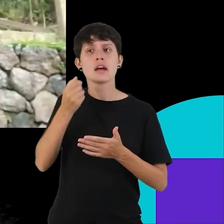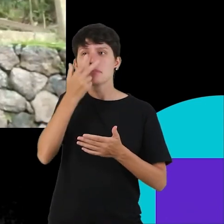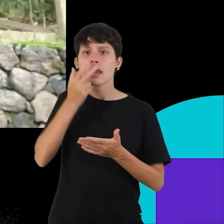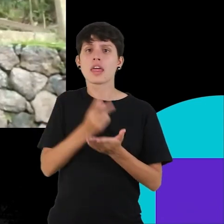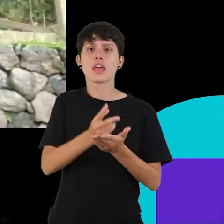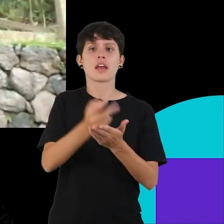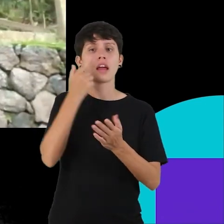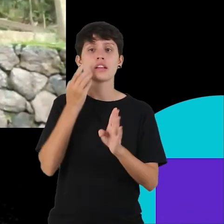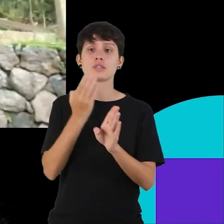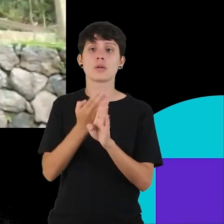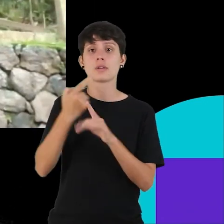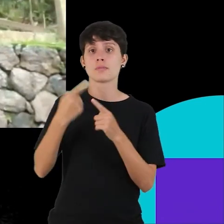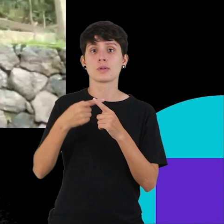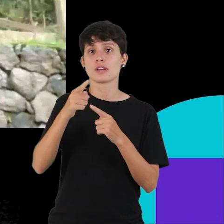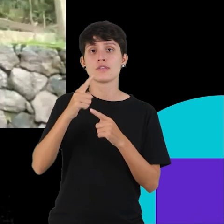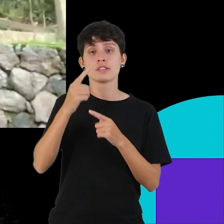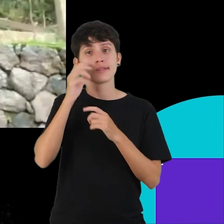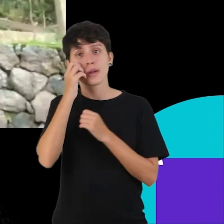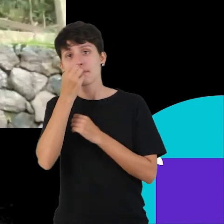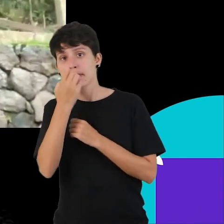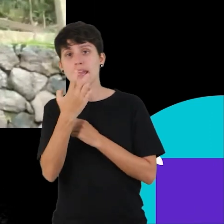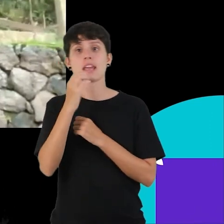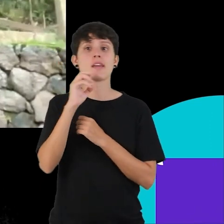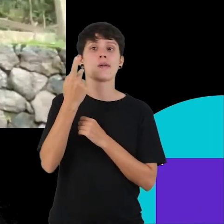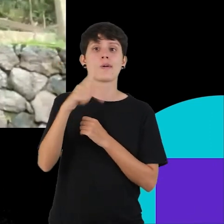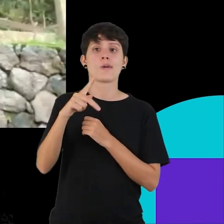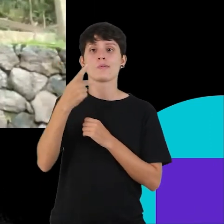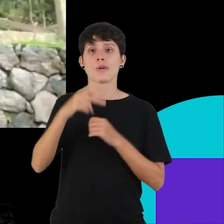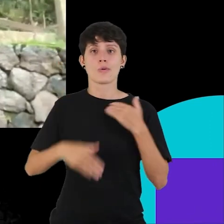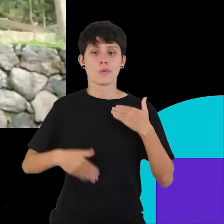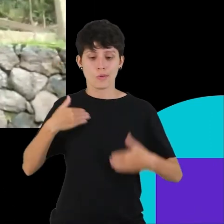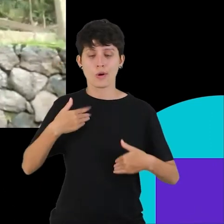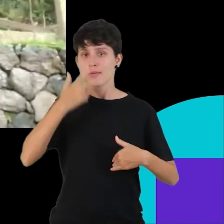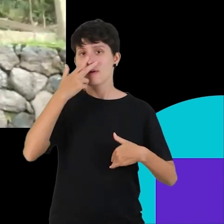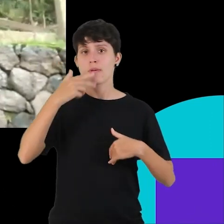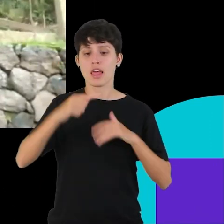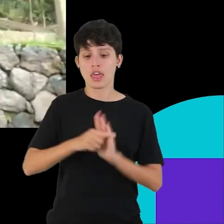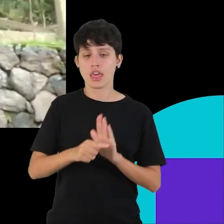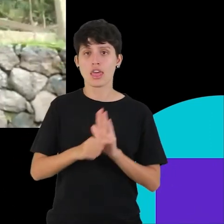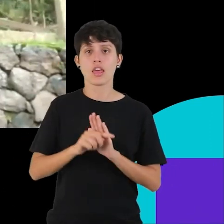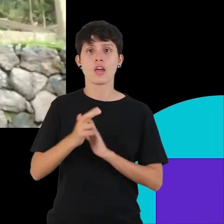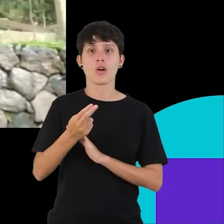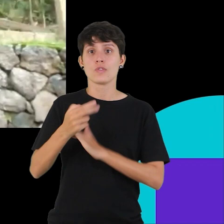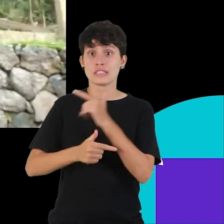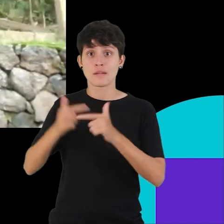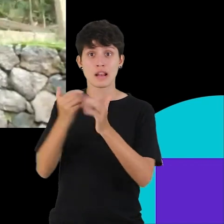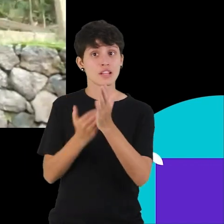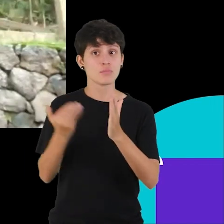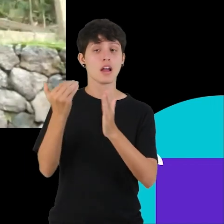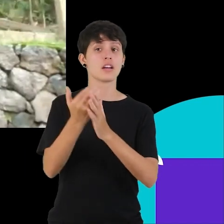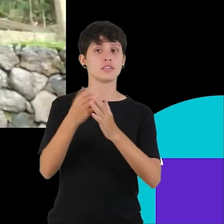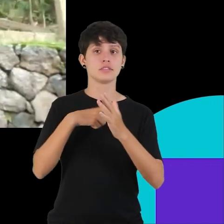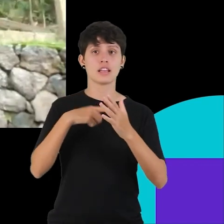certeza qual caminho isso ia dar. Podia dar em vários caminhos, né? Podia fazer com que as pessoas voltassem a comer menos, então, por exemplo. Voltassem a